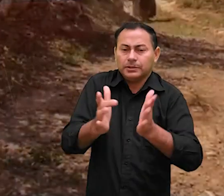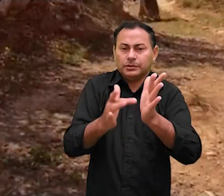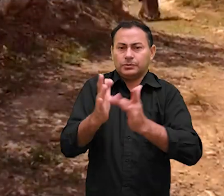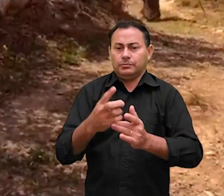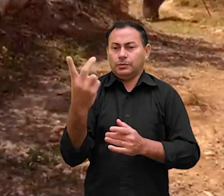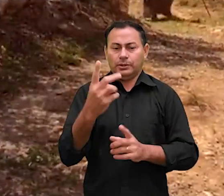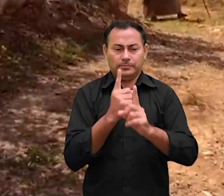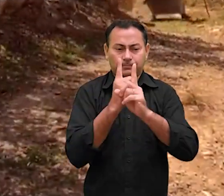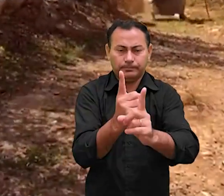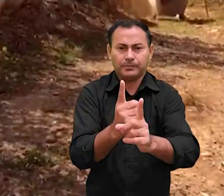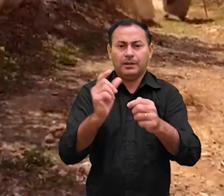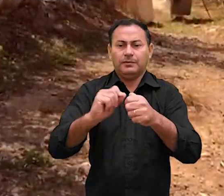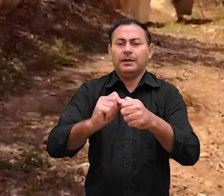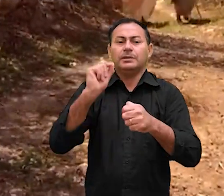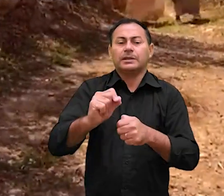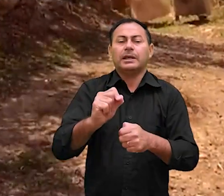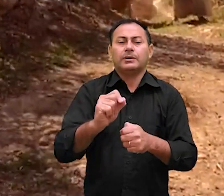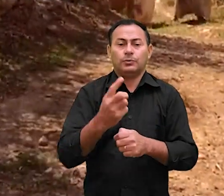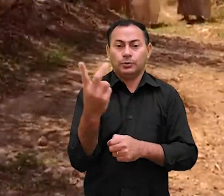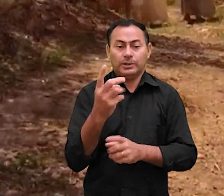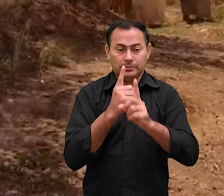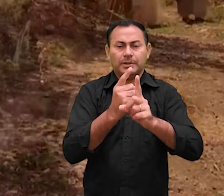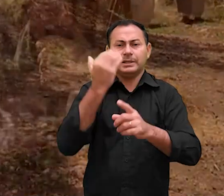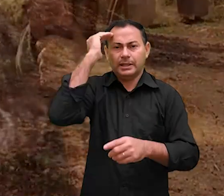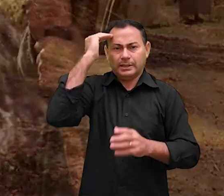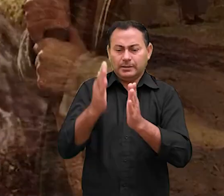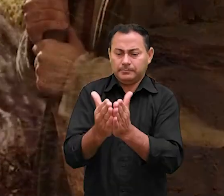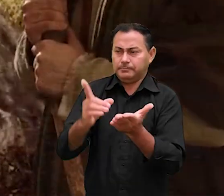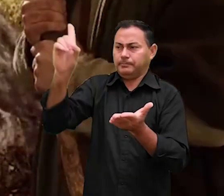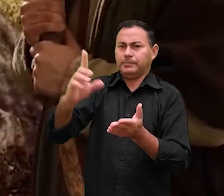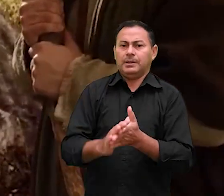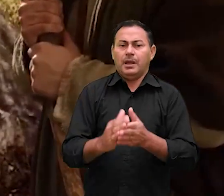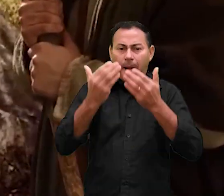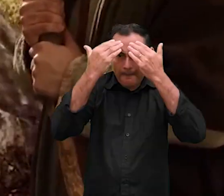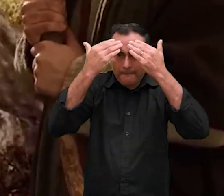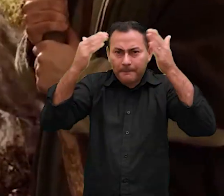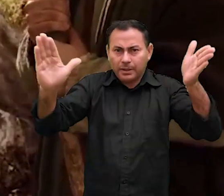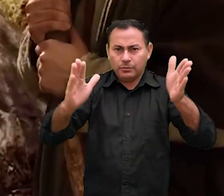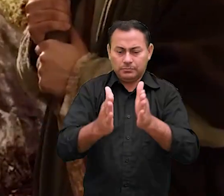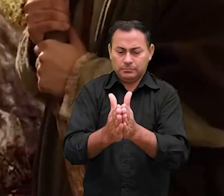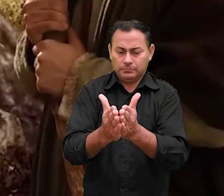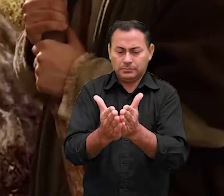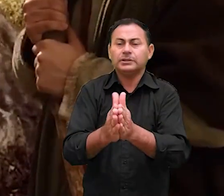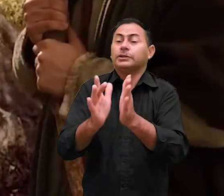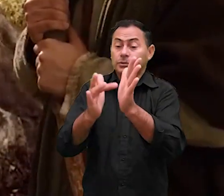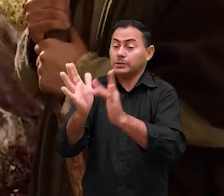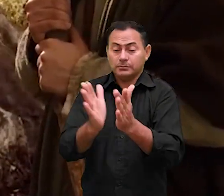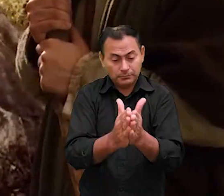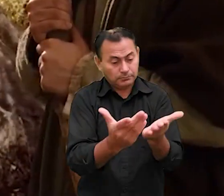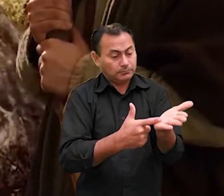por Jesus com os 2 discípulos, que fez com que eles entendessem as Escrituras. Isso abriu totalmente a Bíblia para